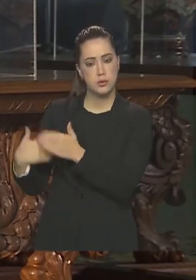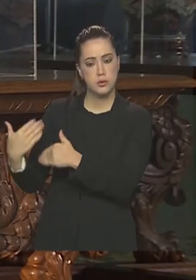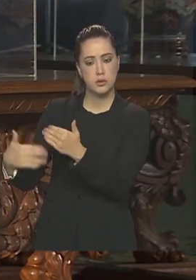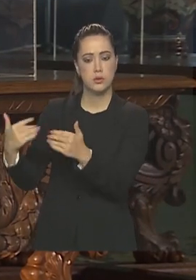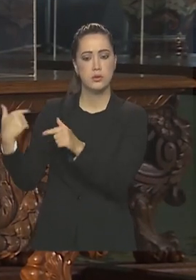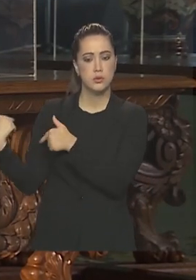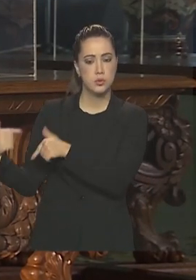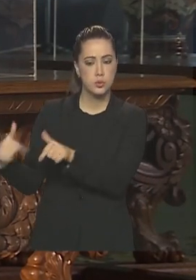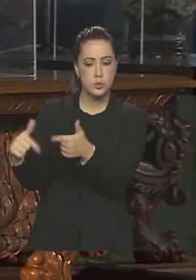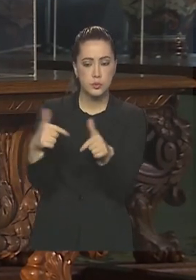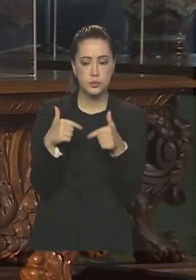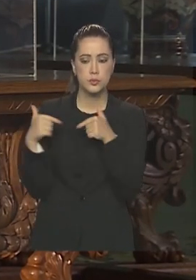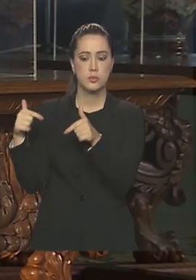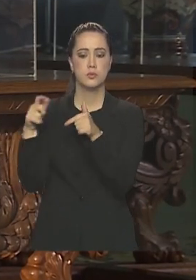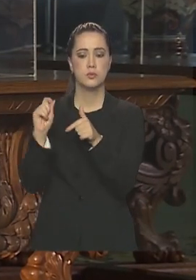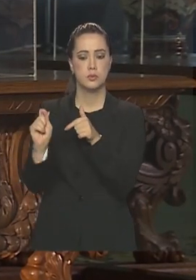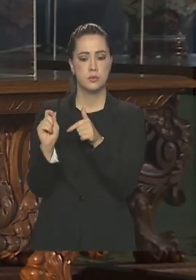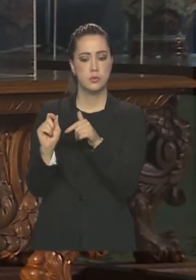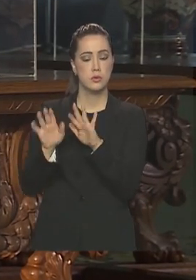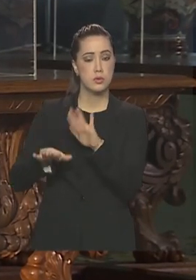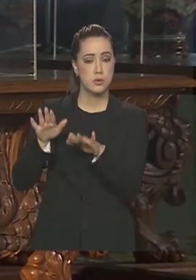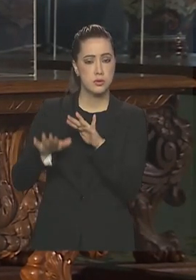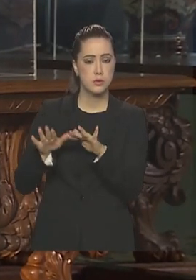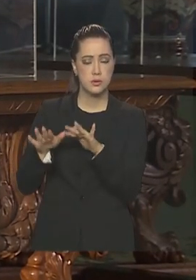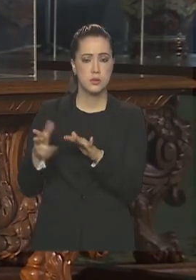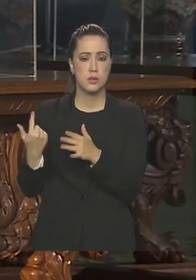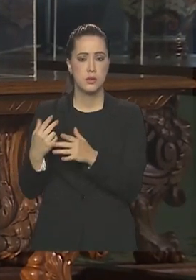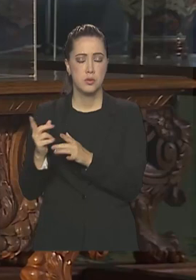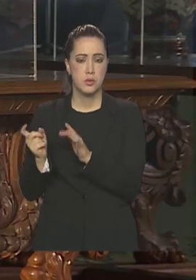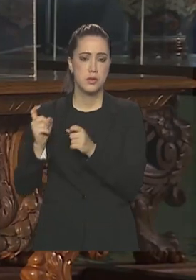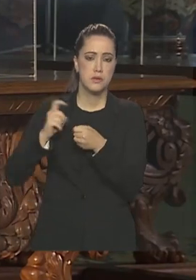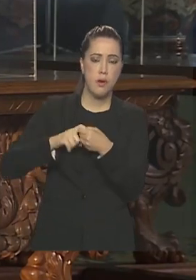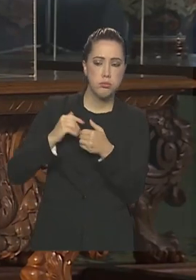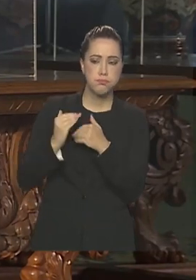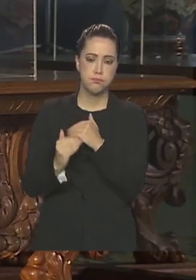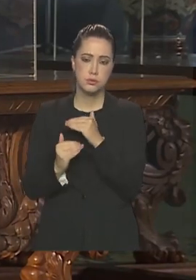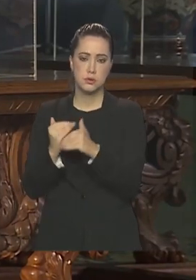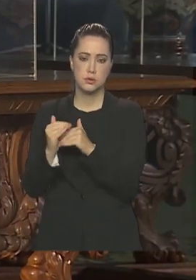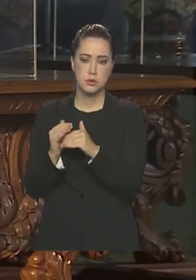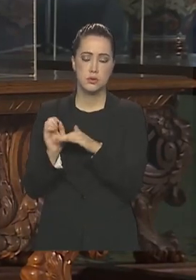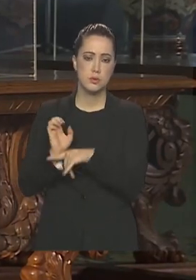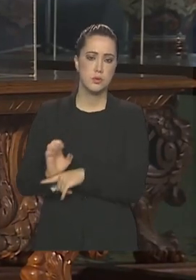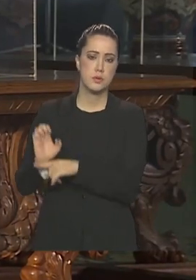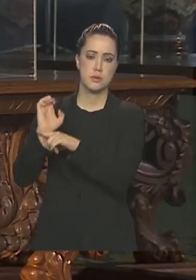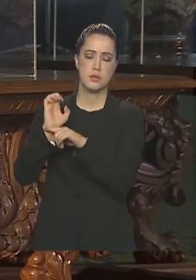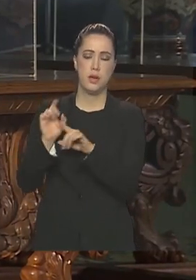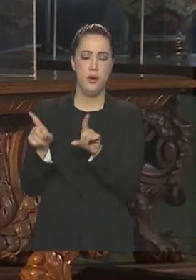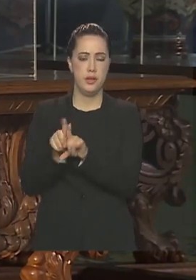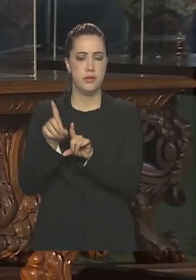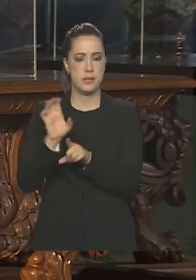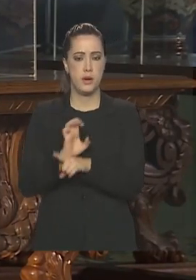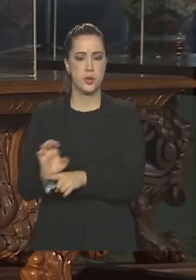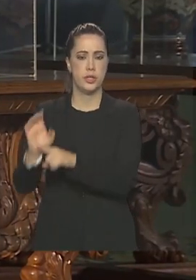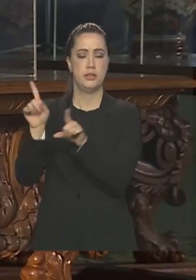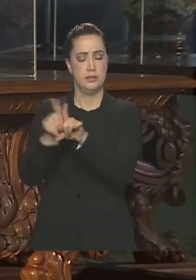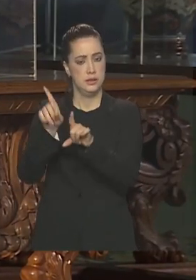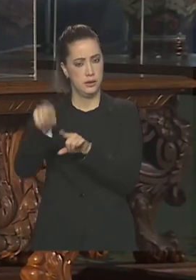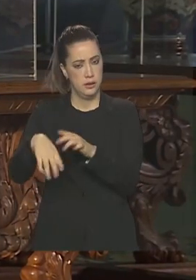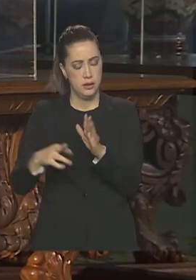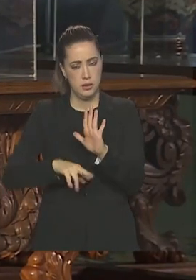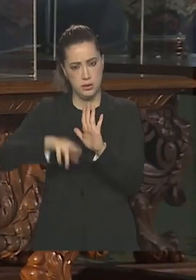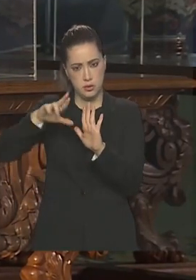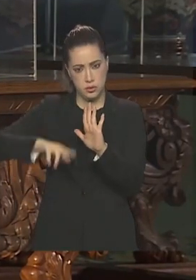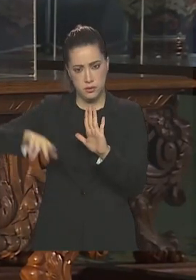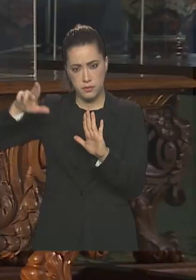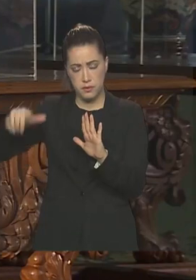das atividades e de algumas retomadas graduais que estão acontecendo nos estados, né? Exato. A flexibilização das condições